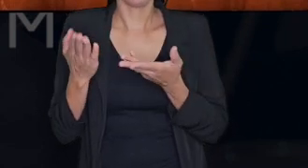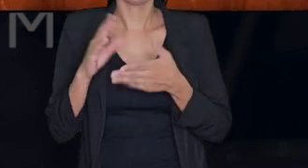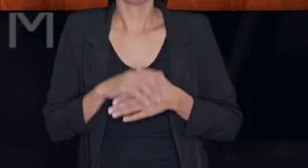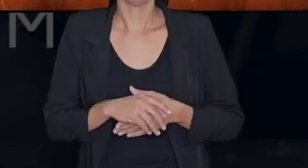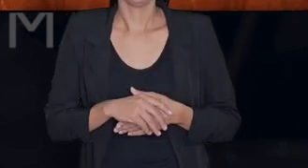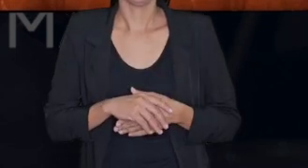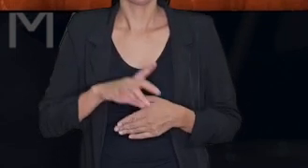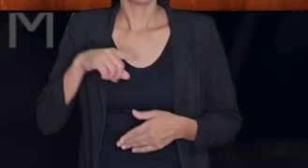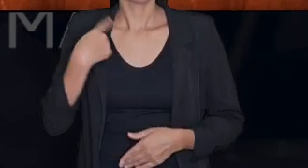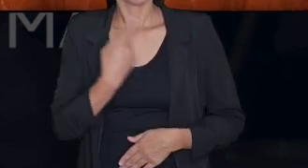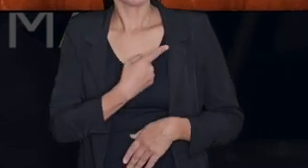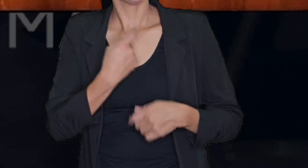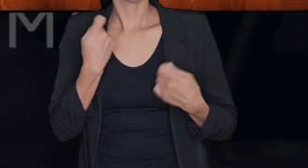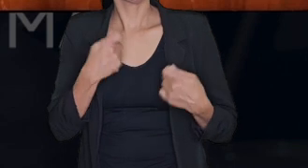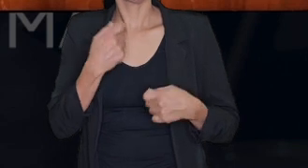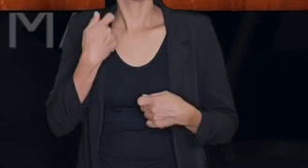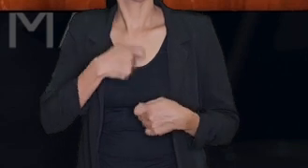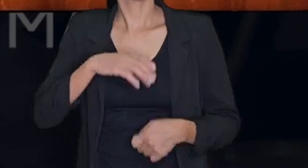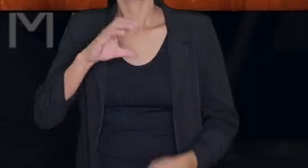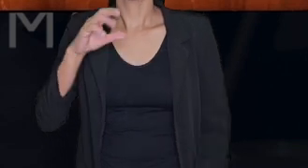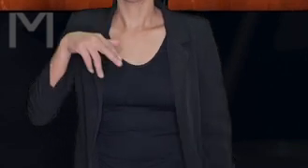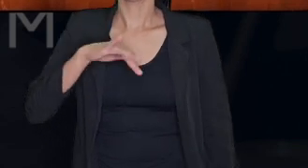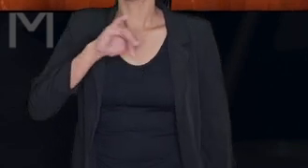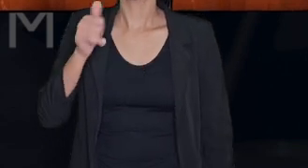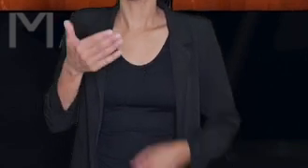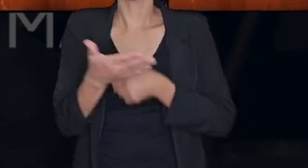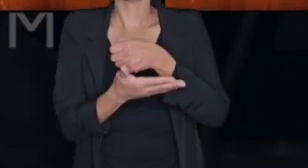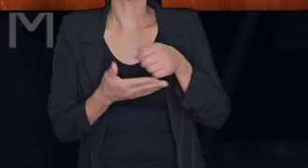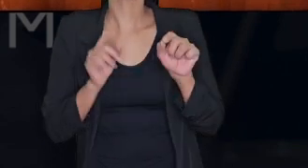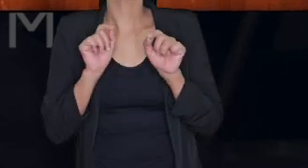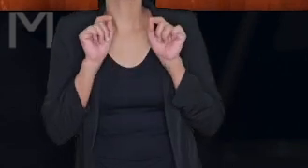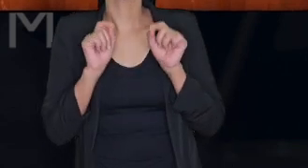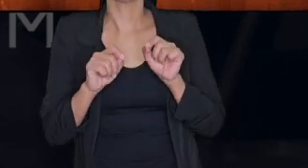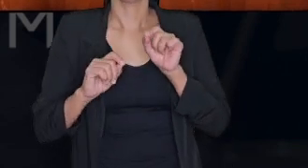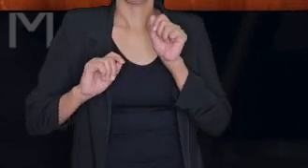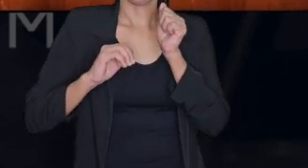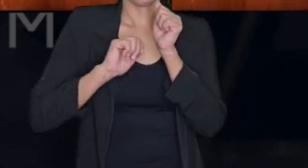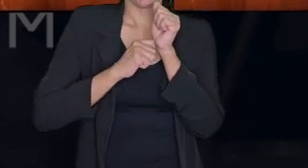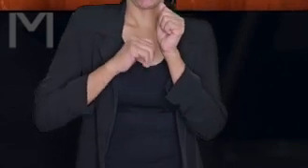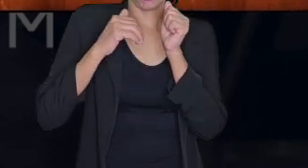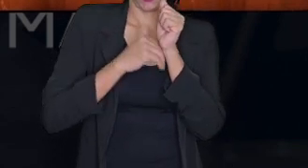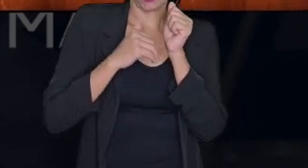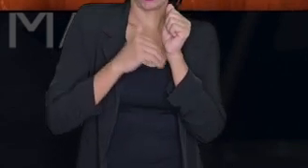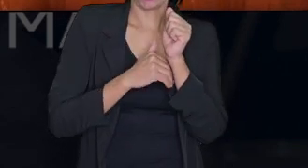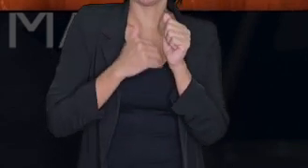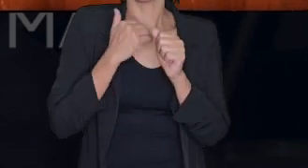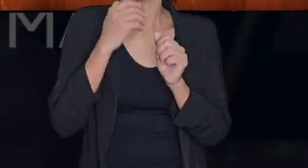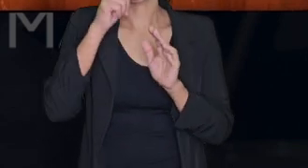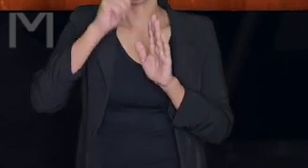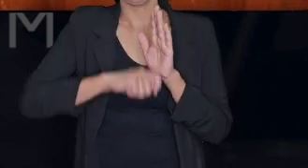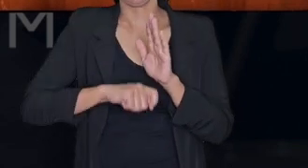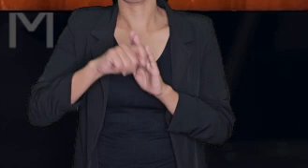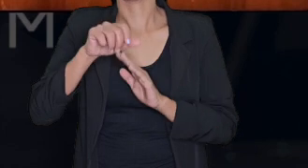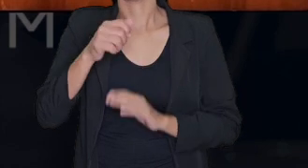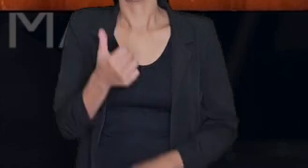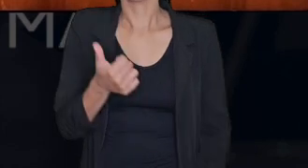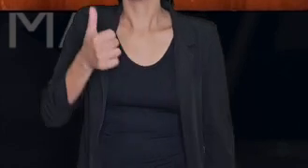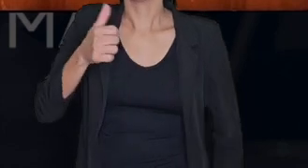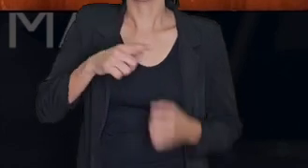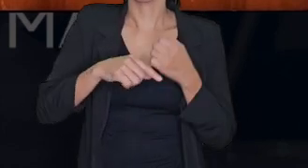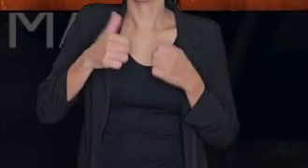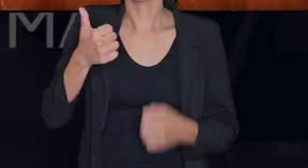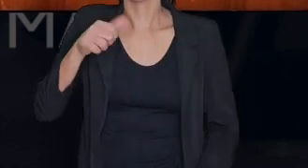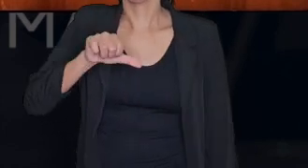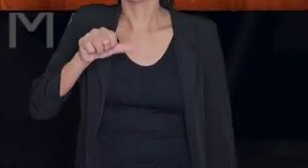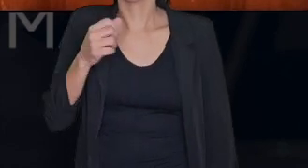negativa, próximo slide, nós temos que o CNJ partiu da seguinte premissa, Código Tributário Nacional,